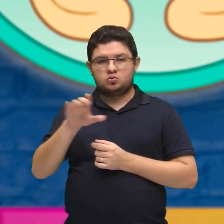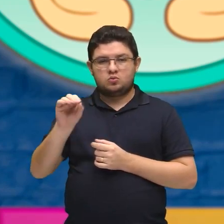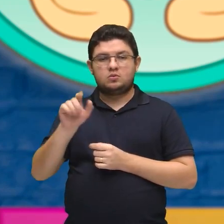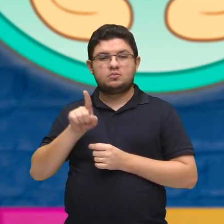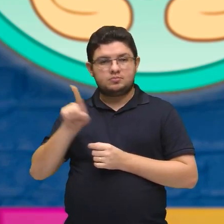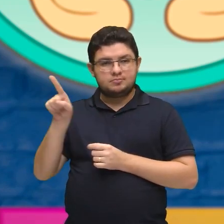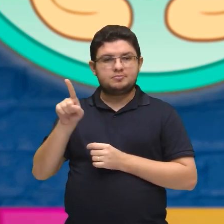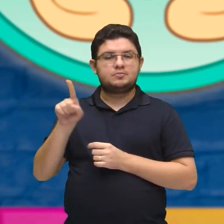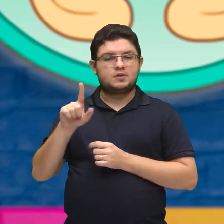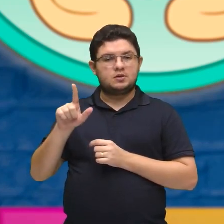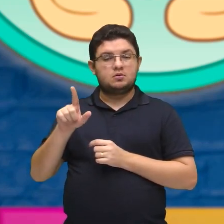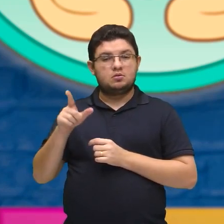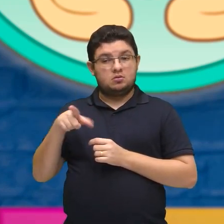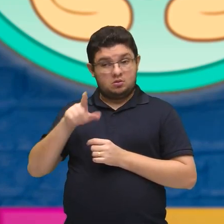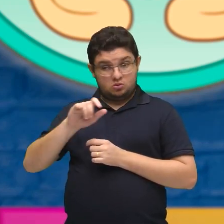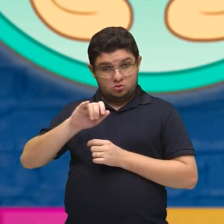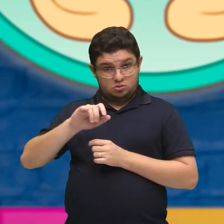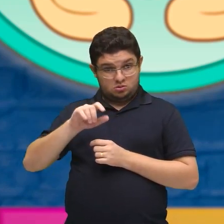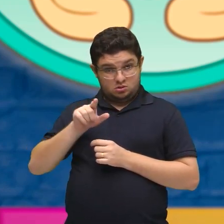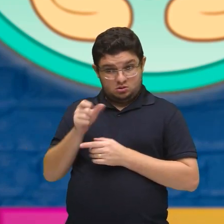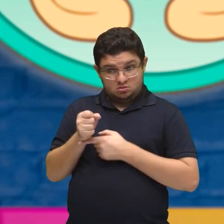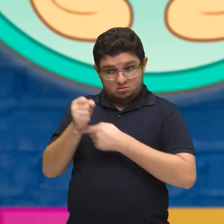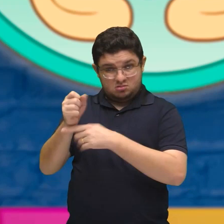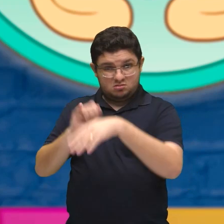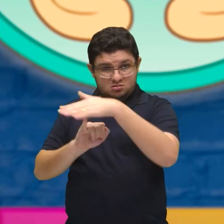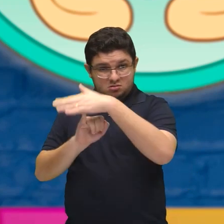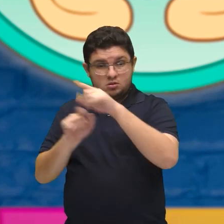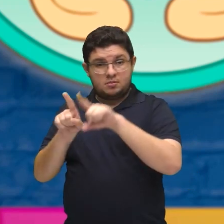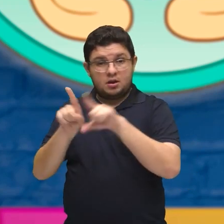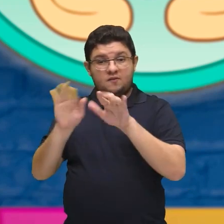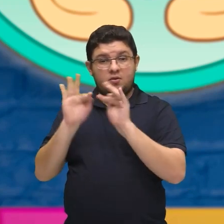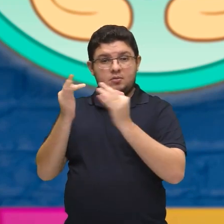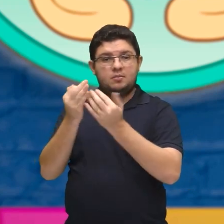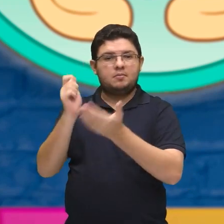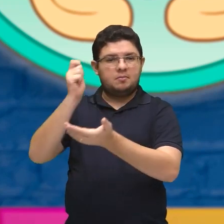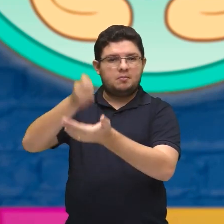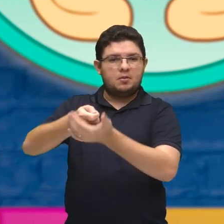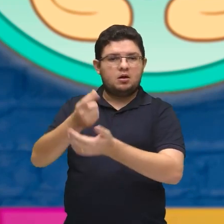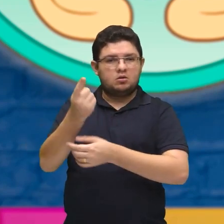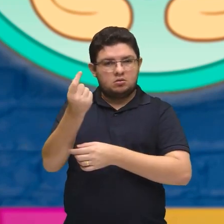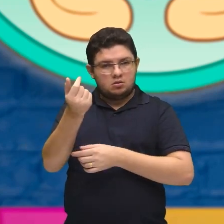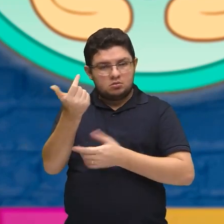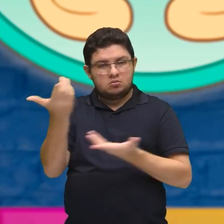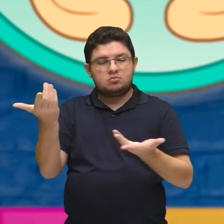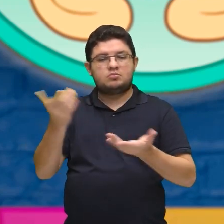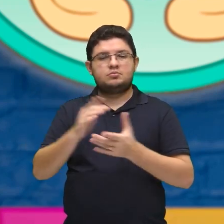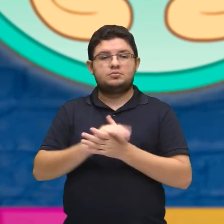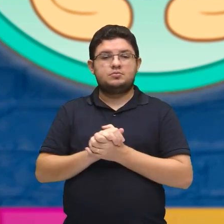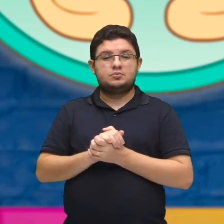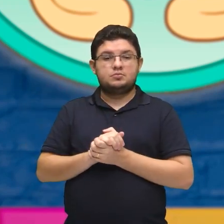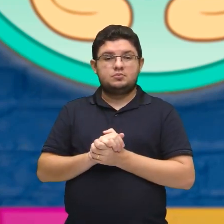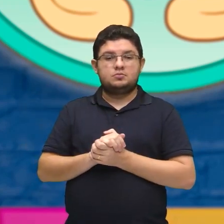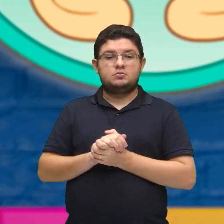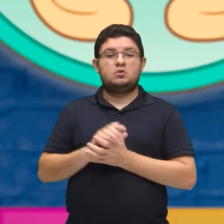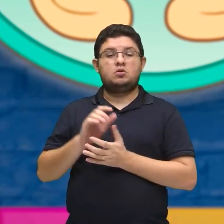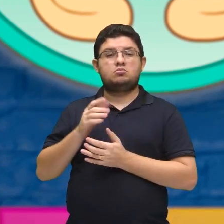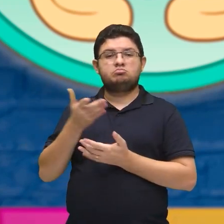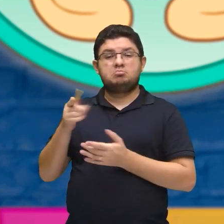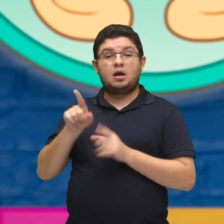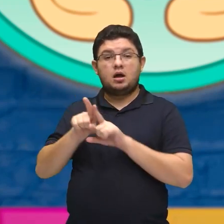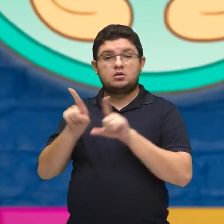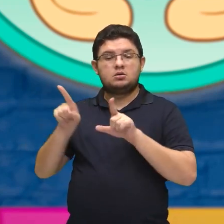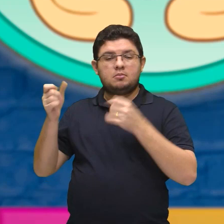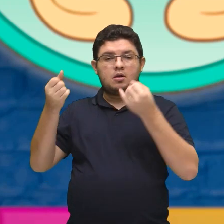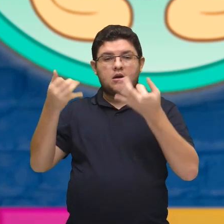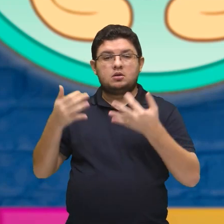a família teve que pagar uma indenização. Aqui não esclarece que tipo de penalidade o